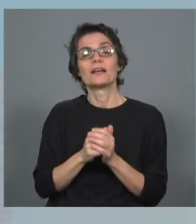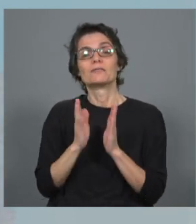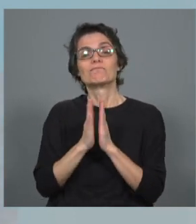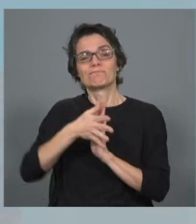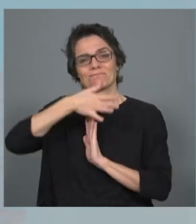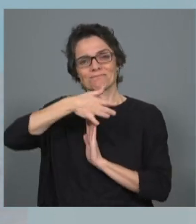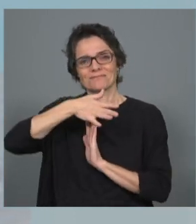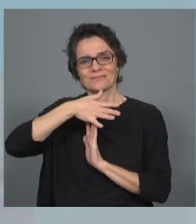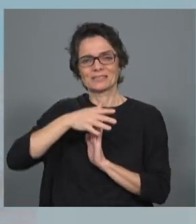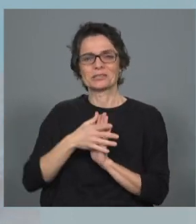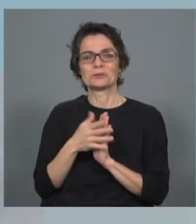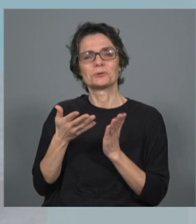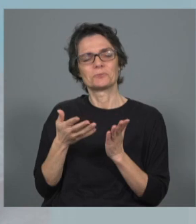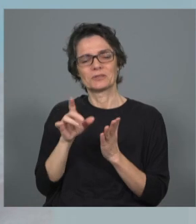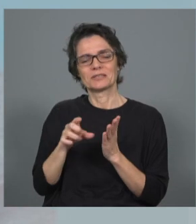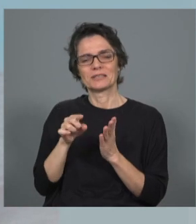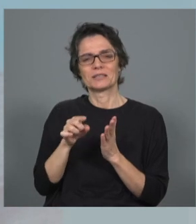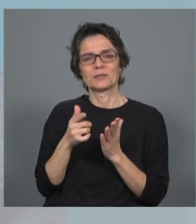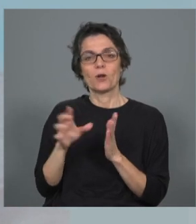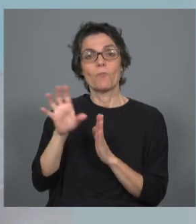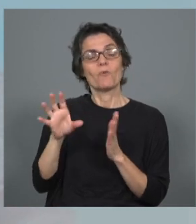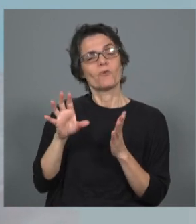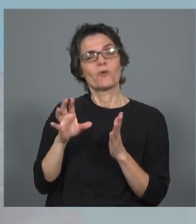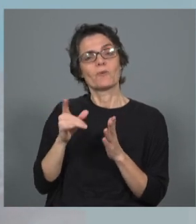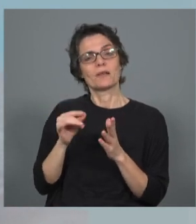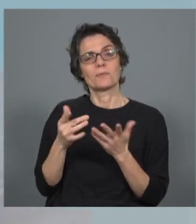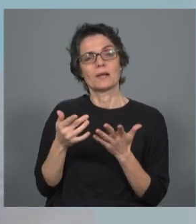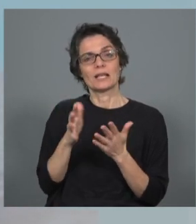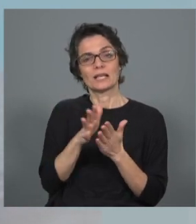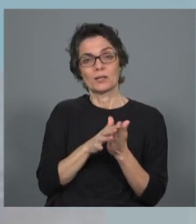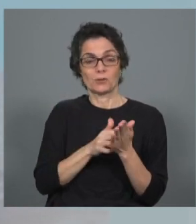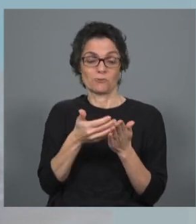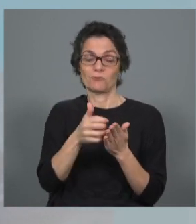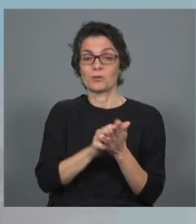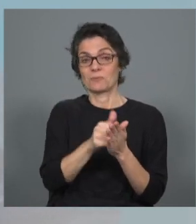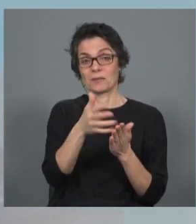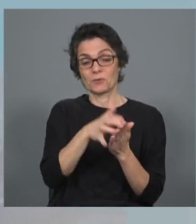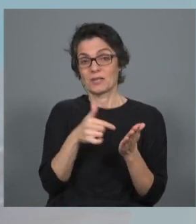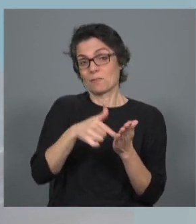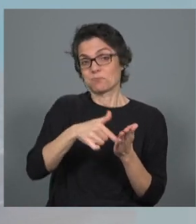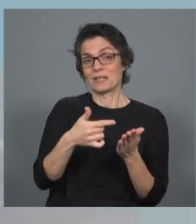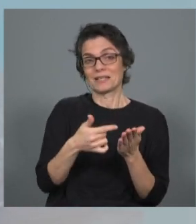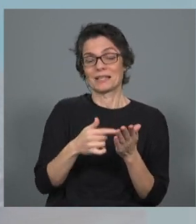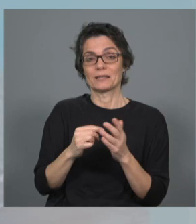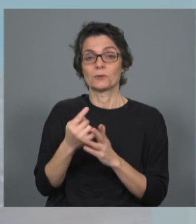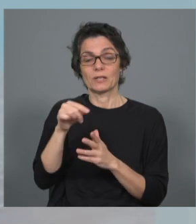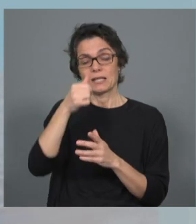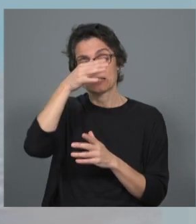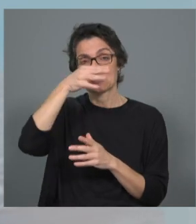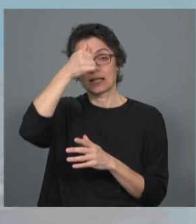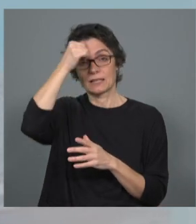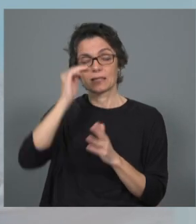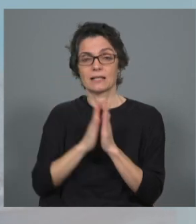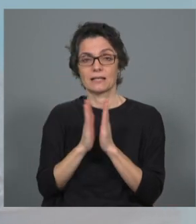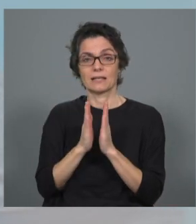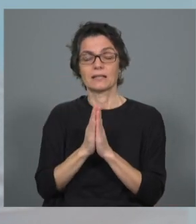como forma de tomar contacto também com os textos da Bíblia. No caso, vamos analisar os textos que são lidos nas missas